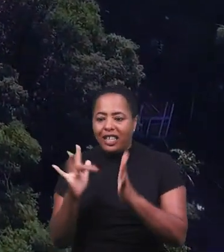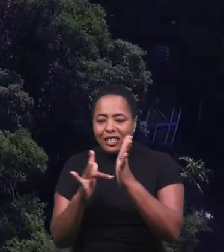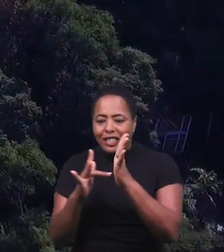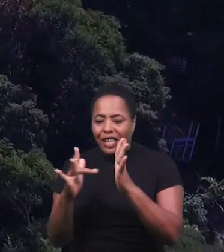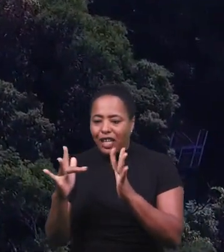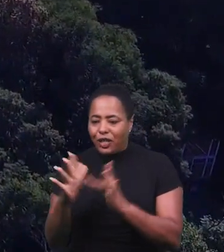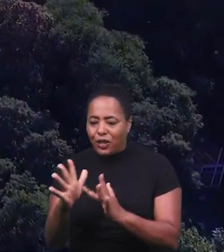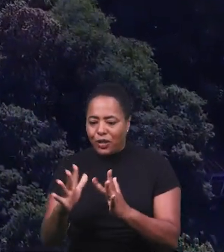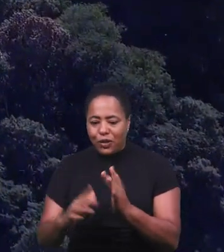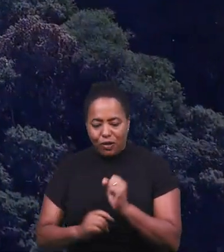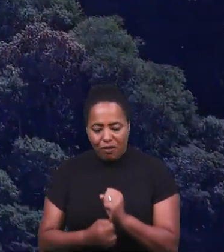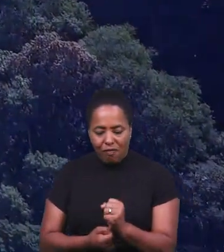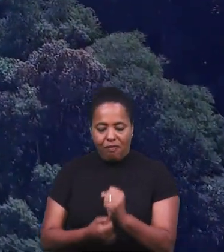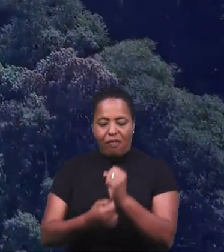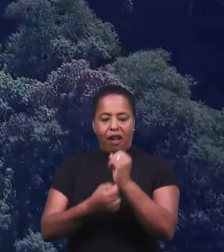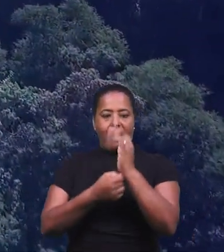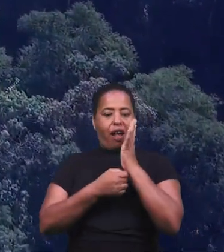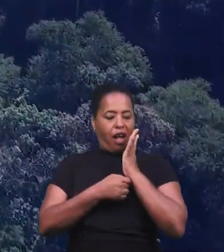fez-me